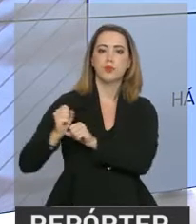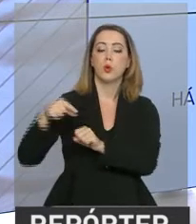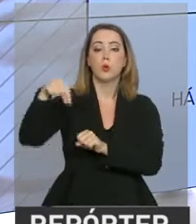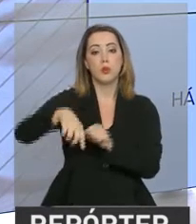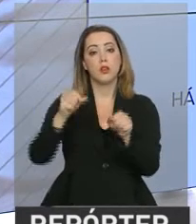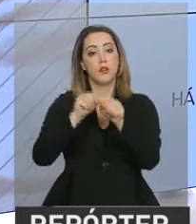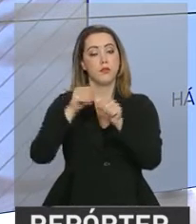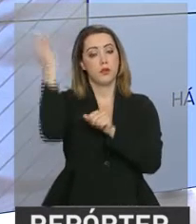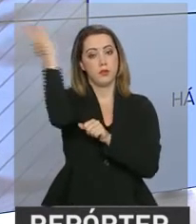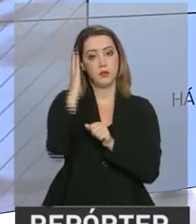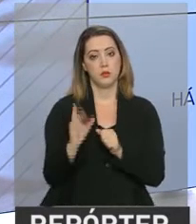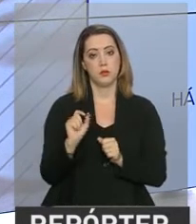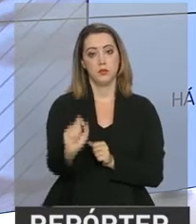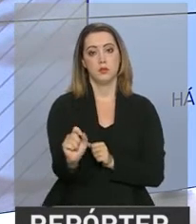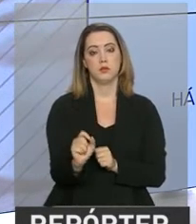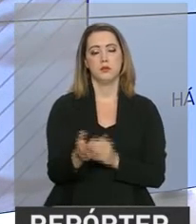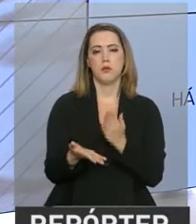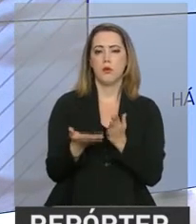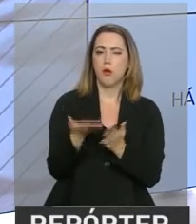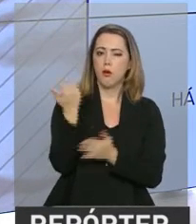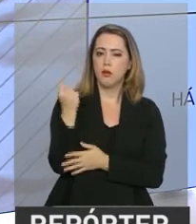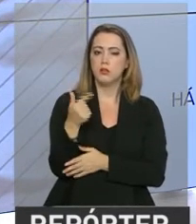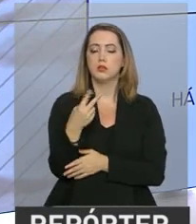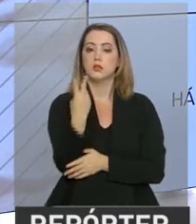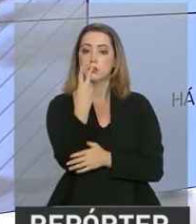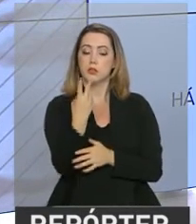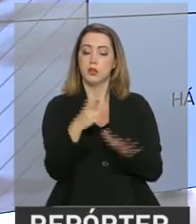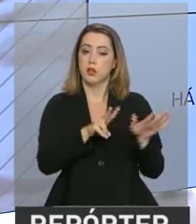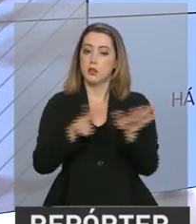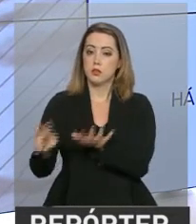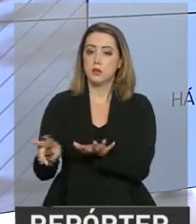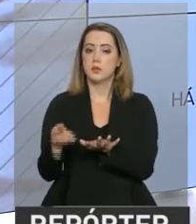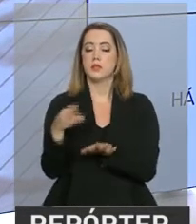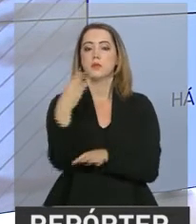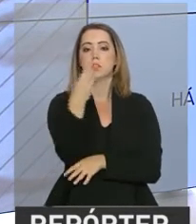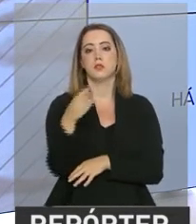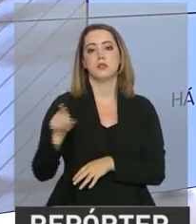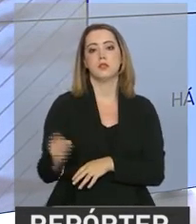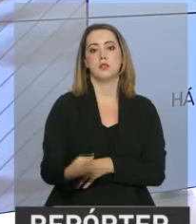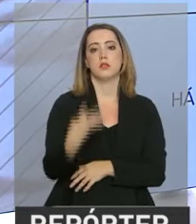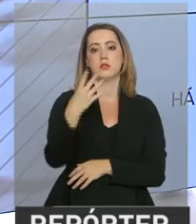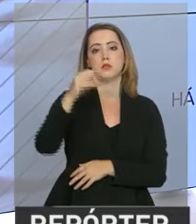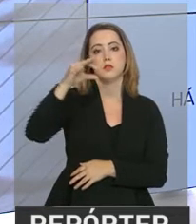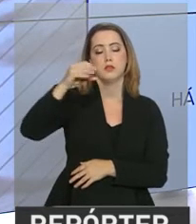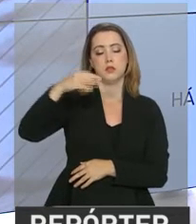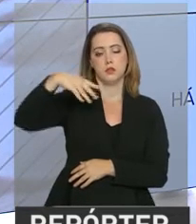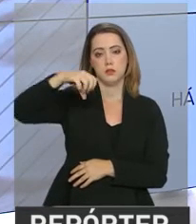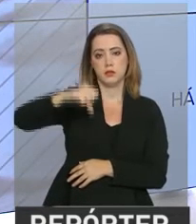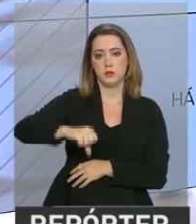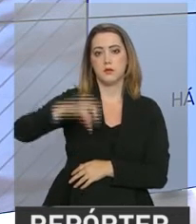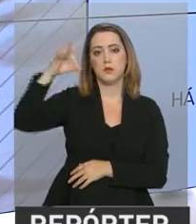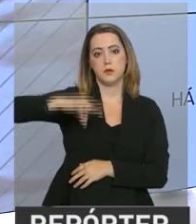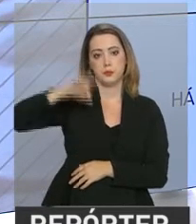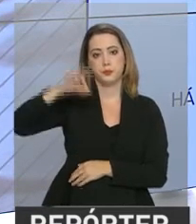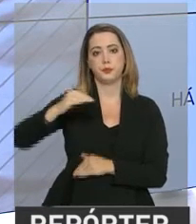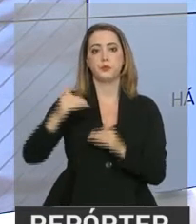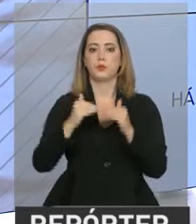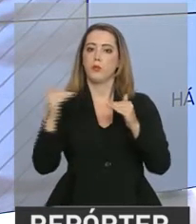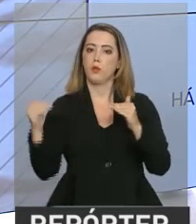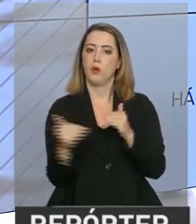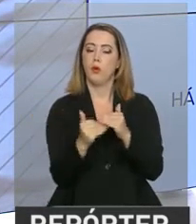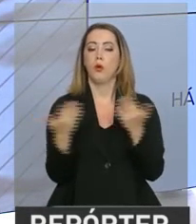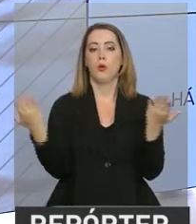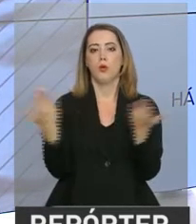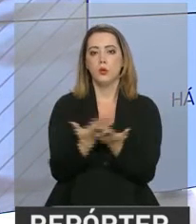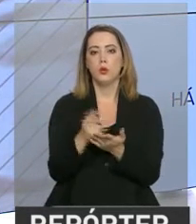economia na pesquisa anterior há uma semana a previsão era de uma queda de 3,49 por cento e hoje é de um encolhimento